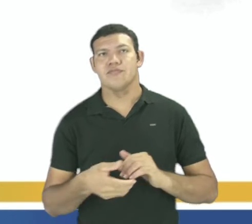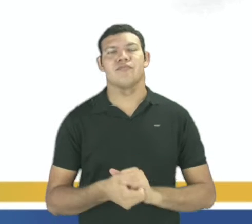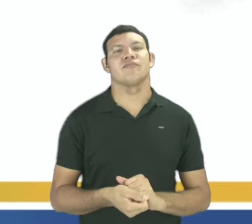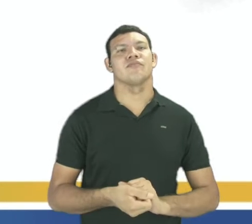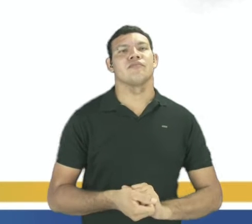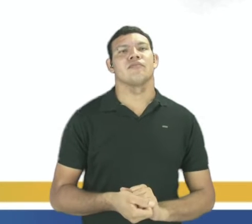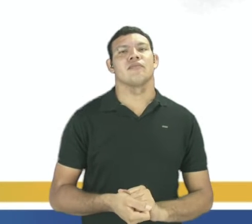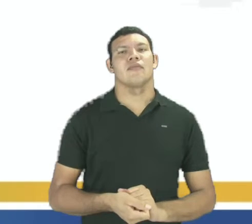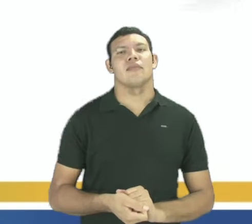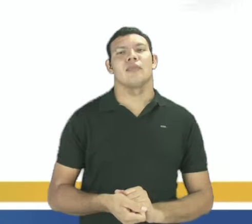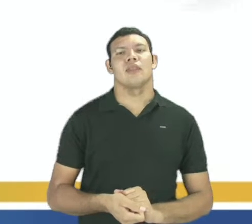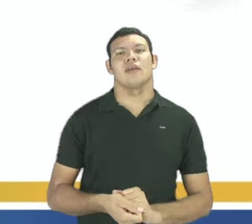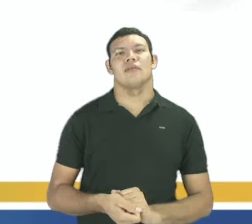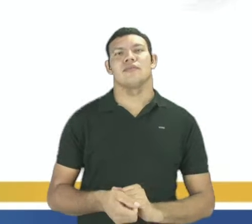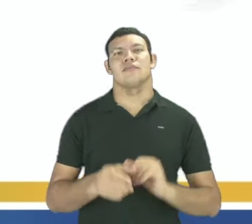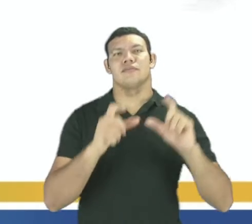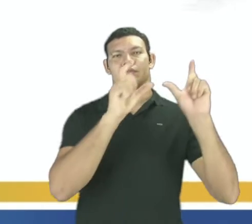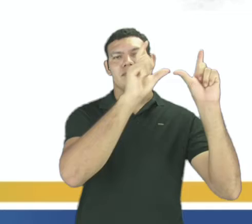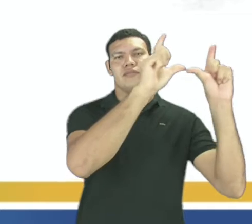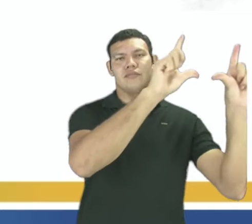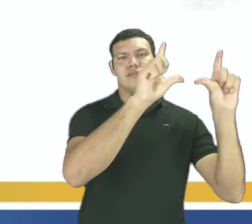Vamos ver essa tirinha aqui do Garfield.